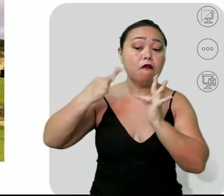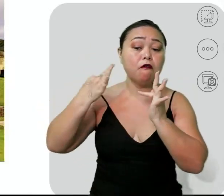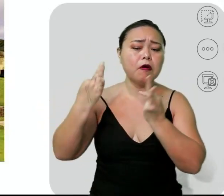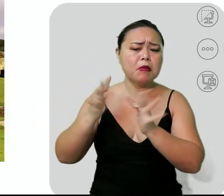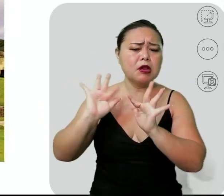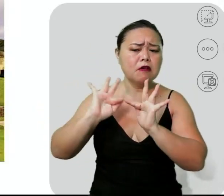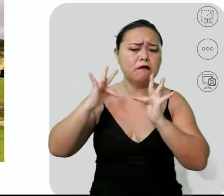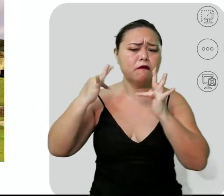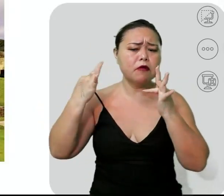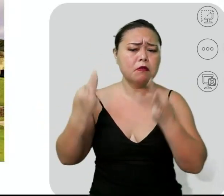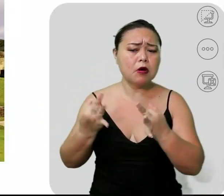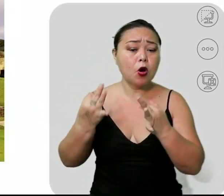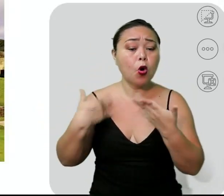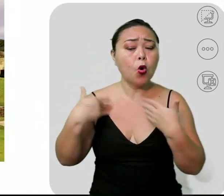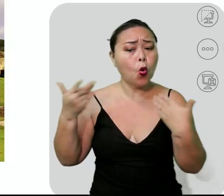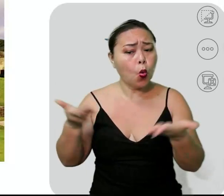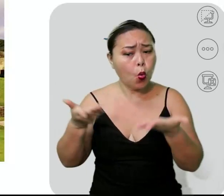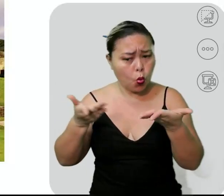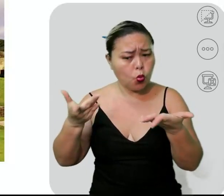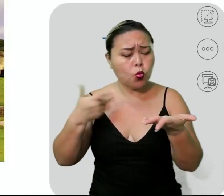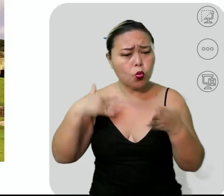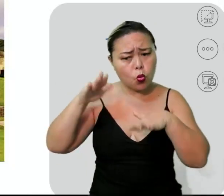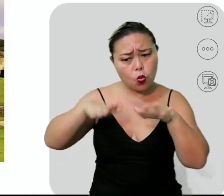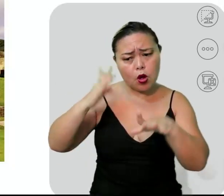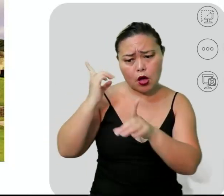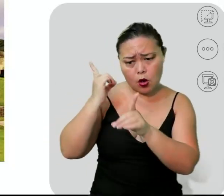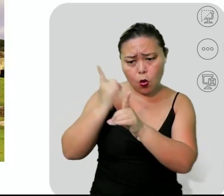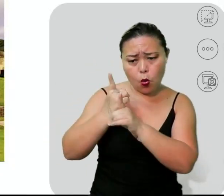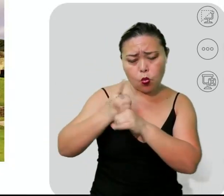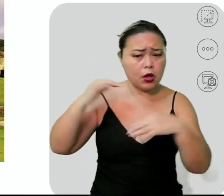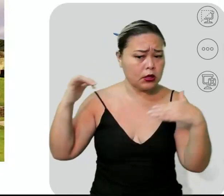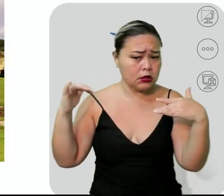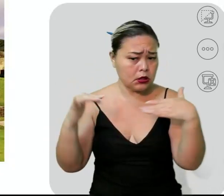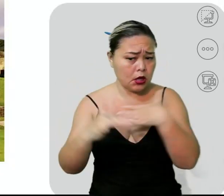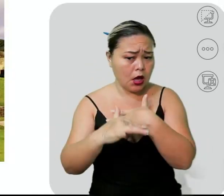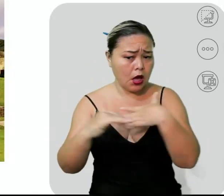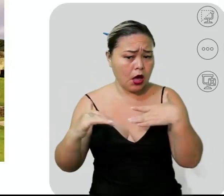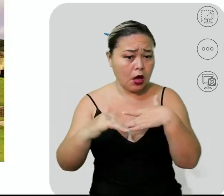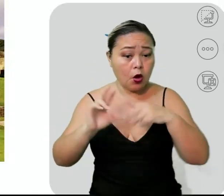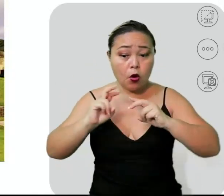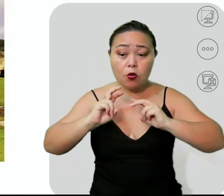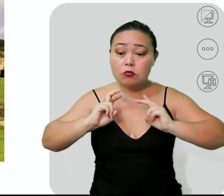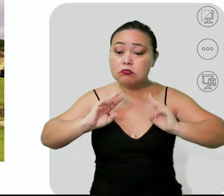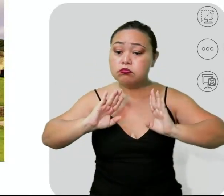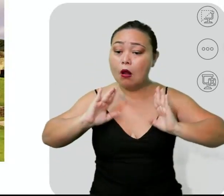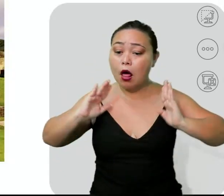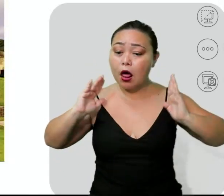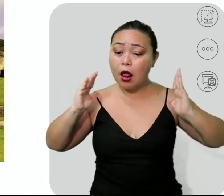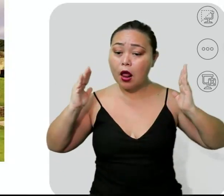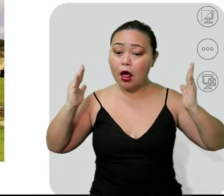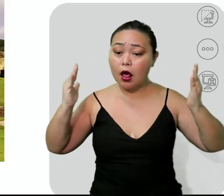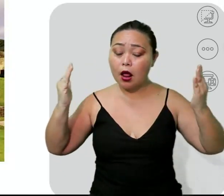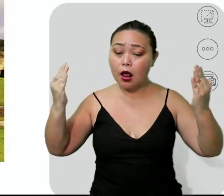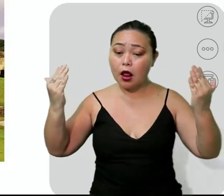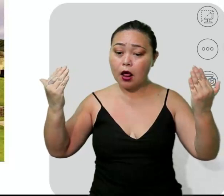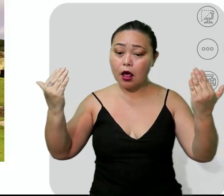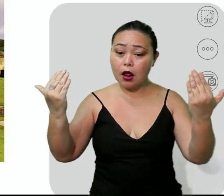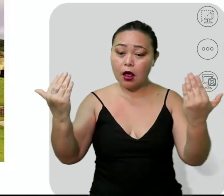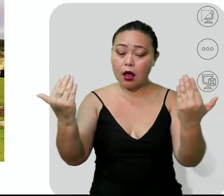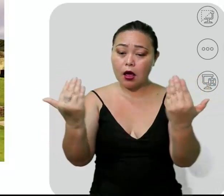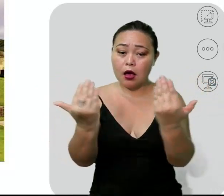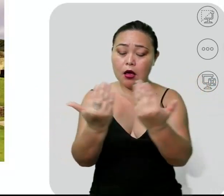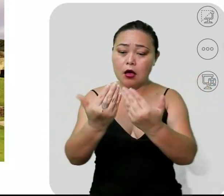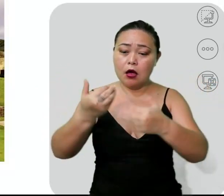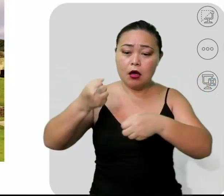famílias. Hoje você encontra ainda cidades todas cercadas por altas muralhas. Muralhas aí